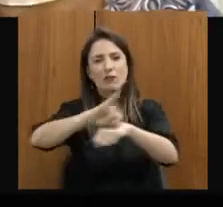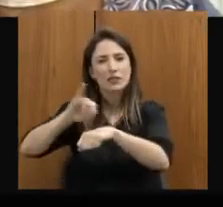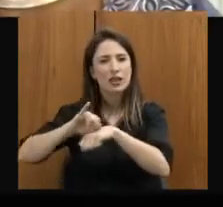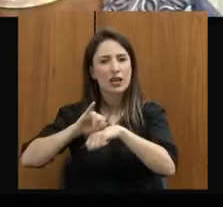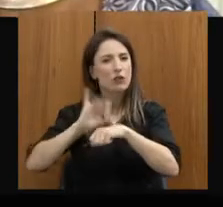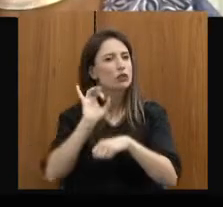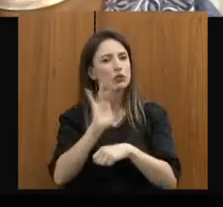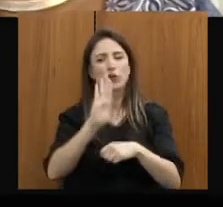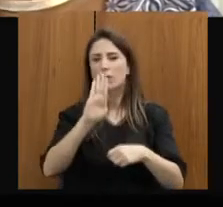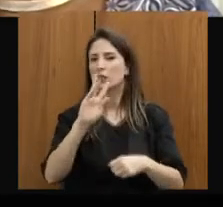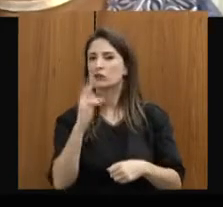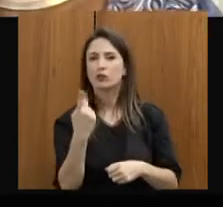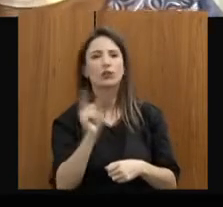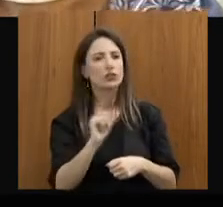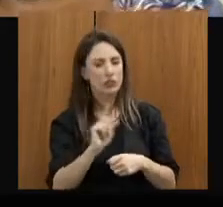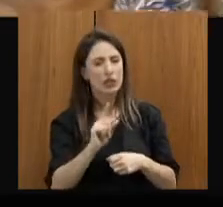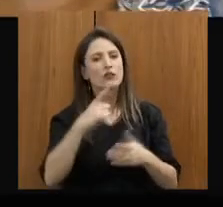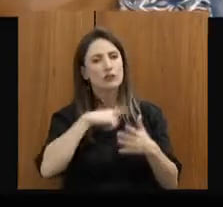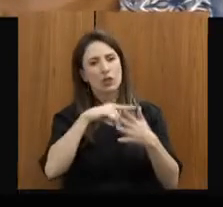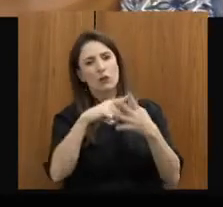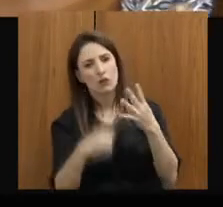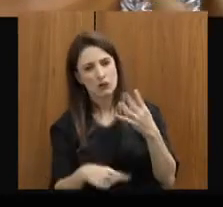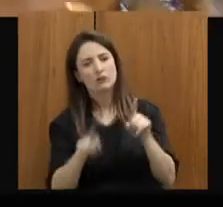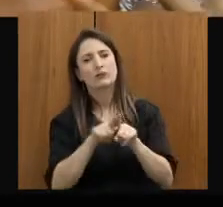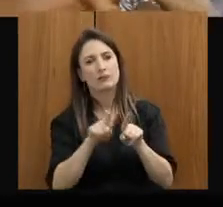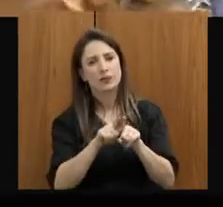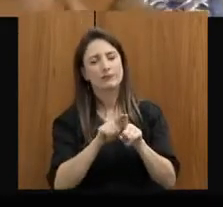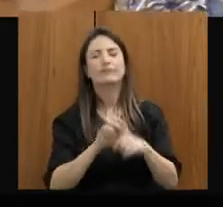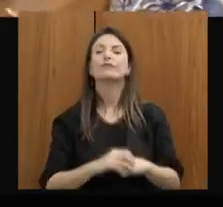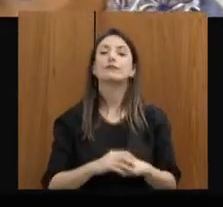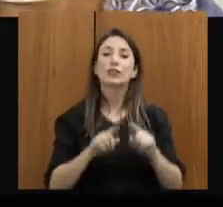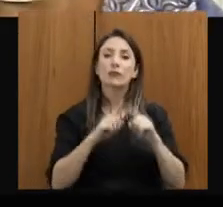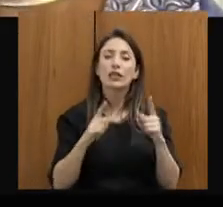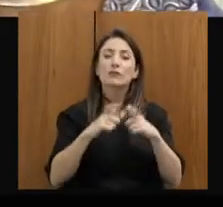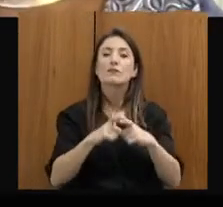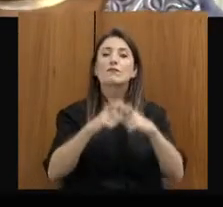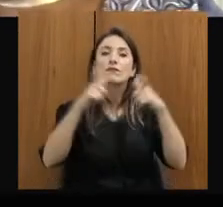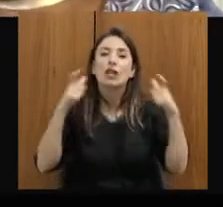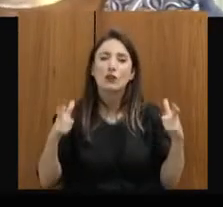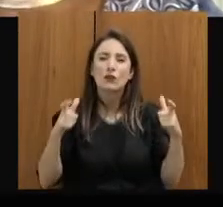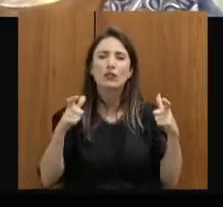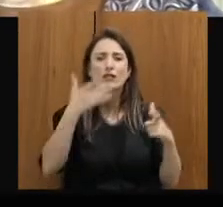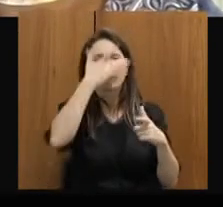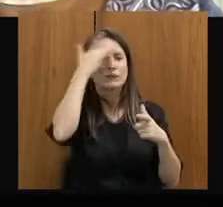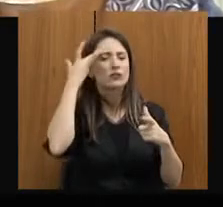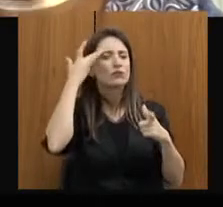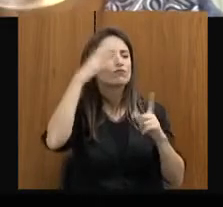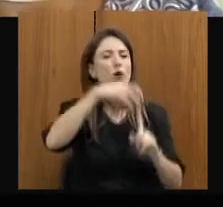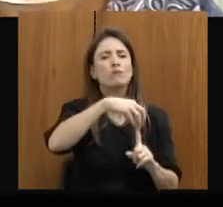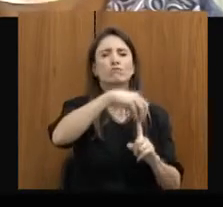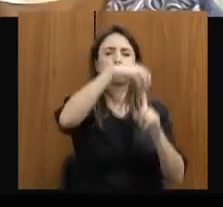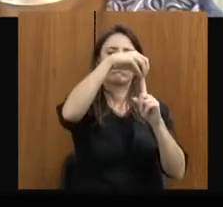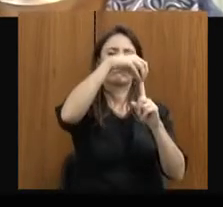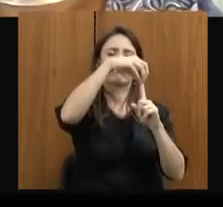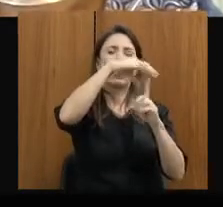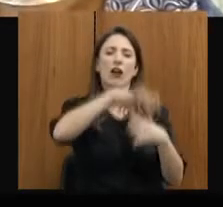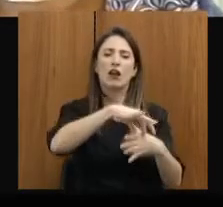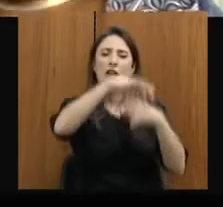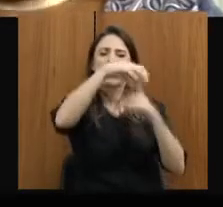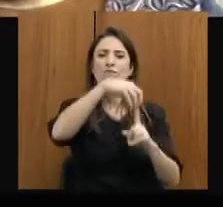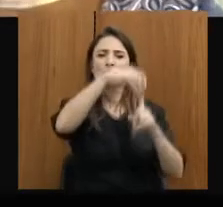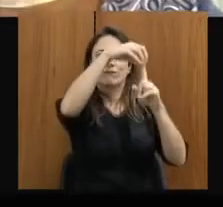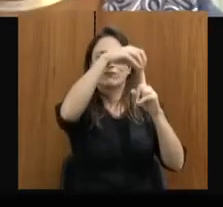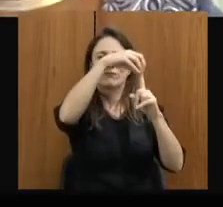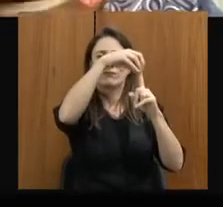seja especificamente pelo Horizonte que a grande maioria dessas lideranças cerca de dentro do seu